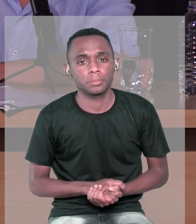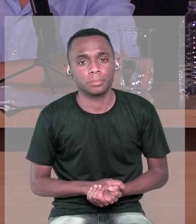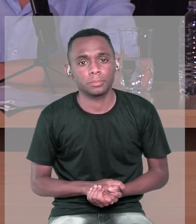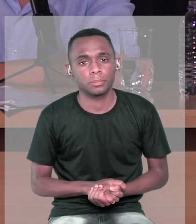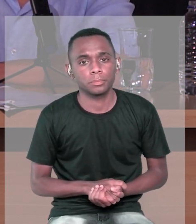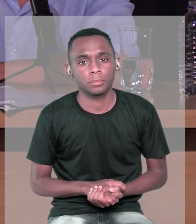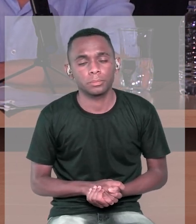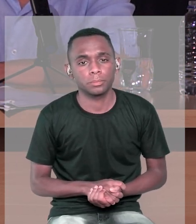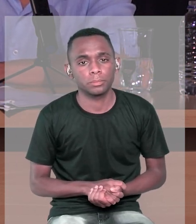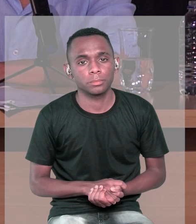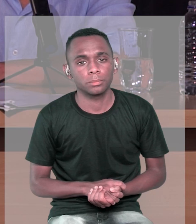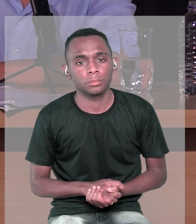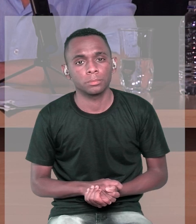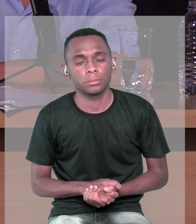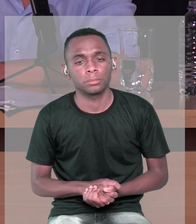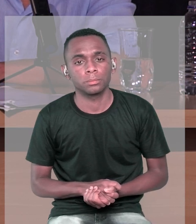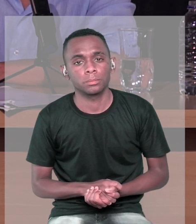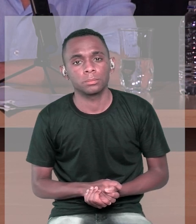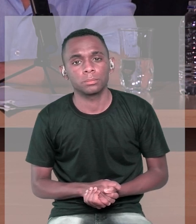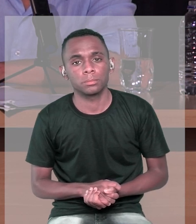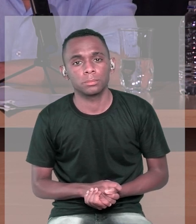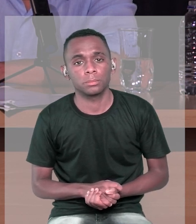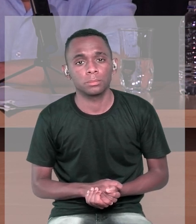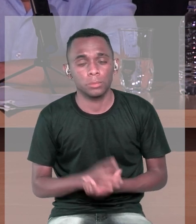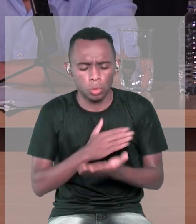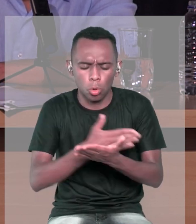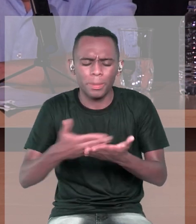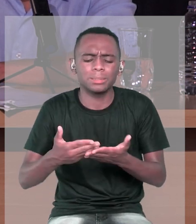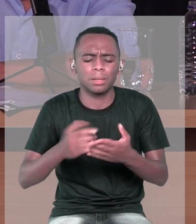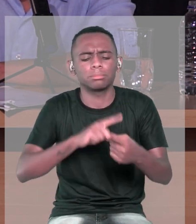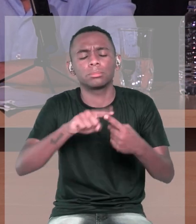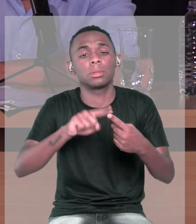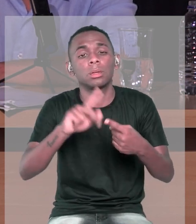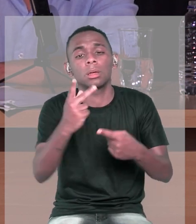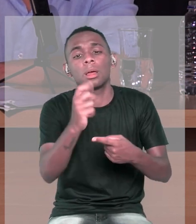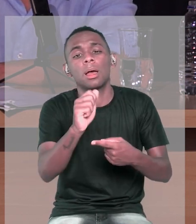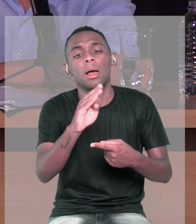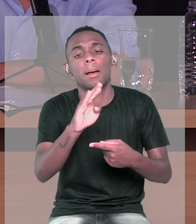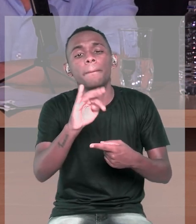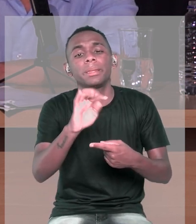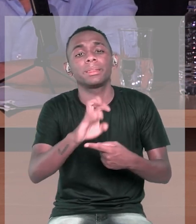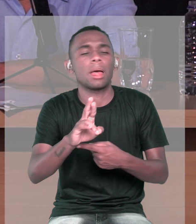par habiter. Então, vou começar com esse verbo morar ou habitar.